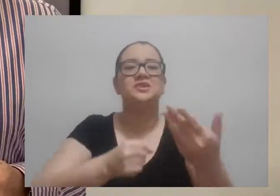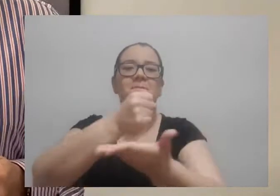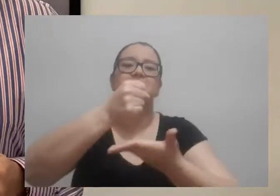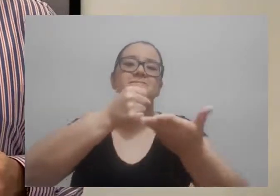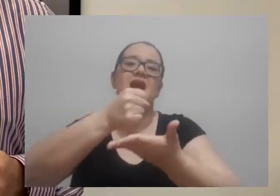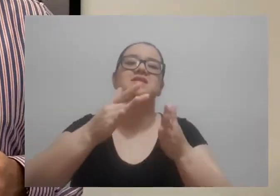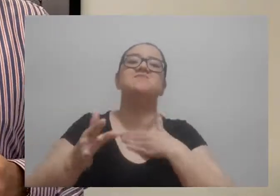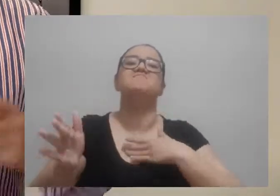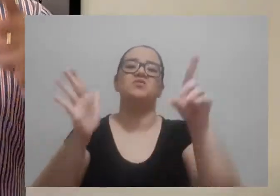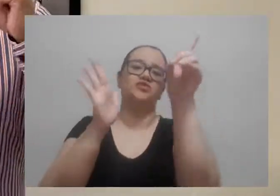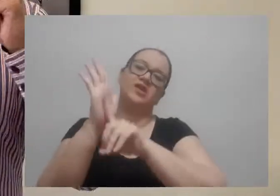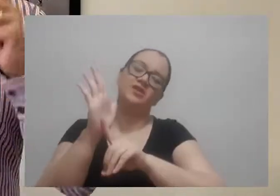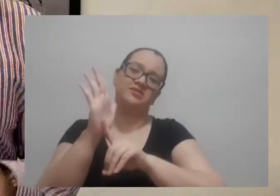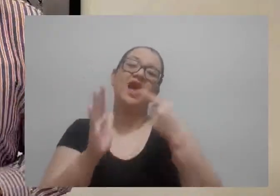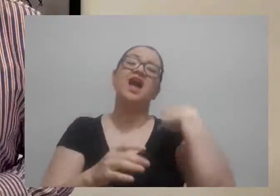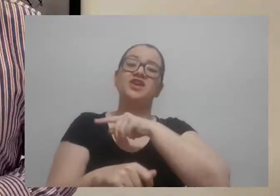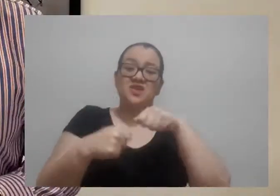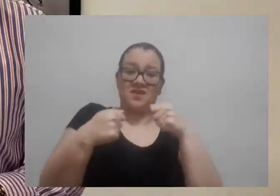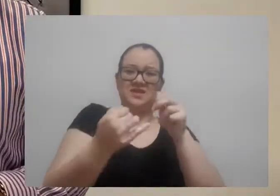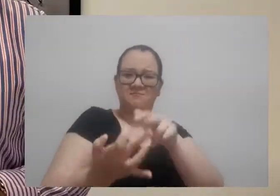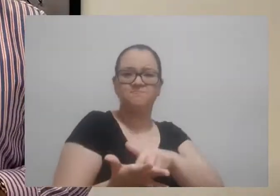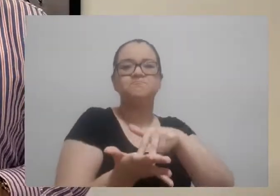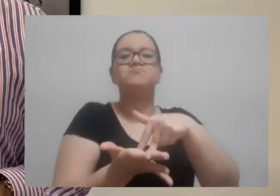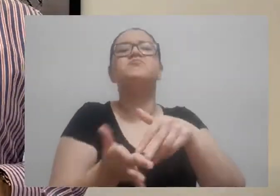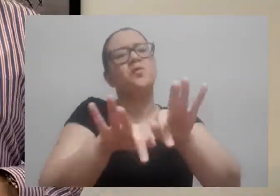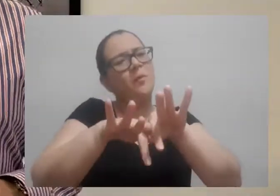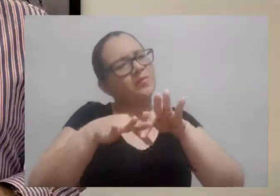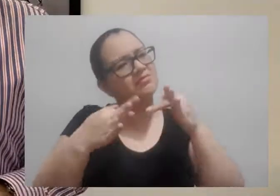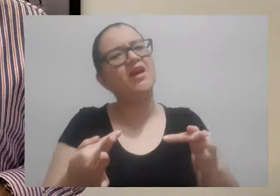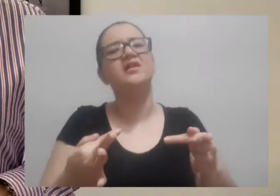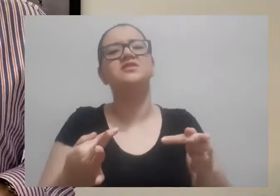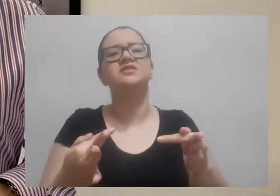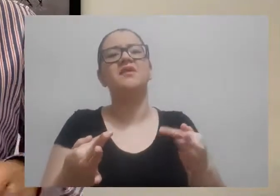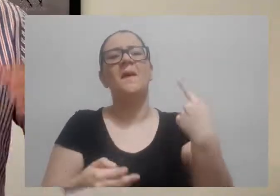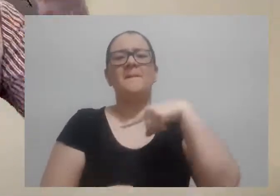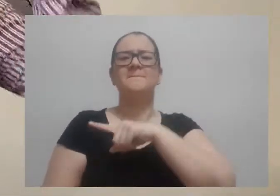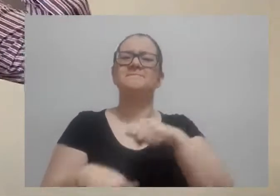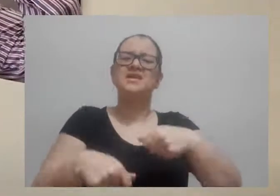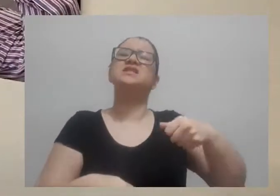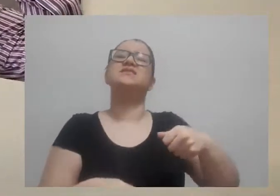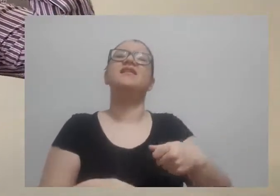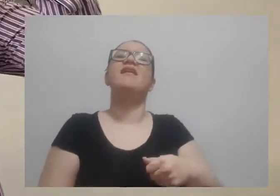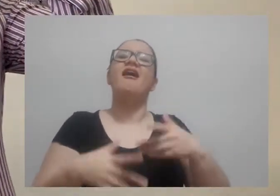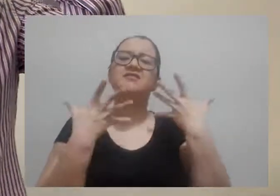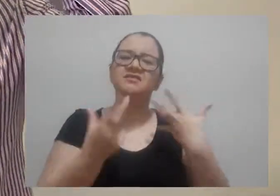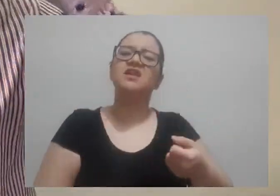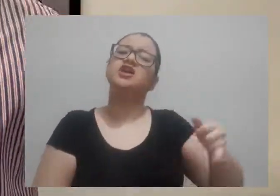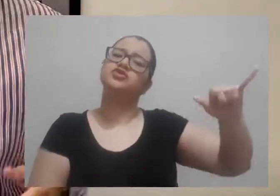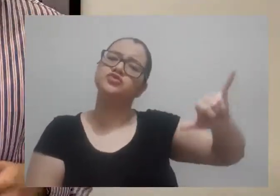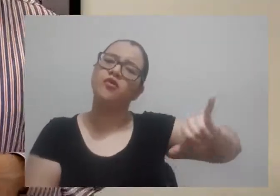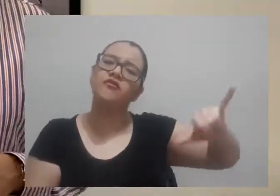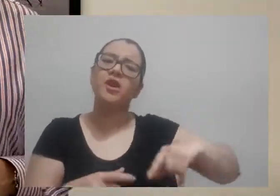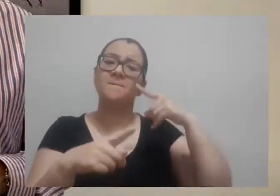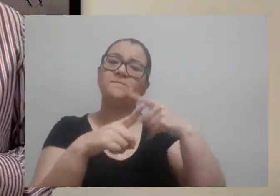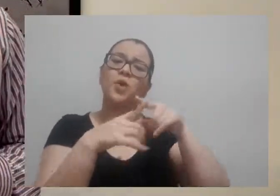humilde e esteja preparado para pagar o preço de imitar a Jesus. Essas 4 ilustrações, a gente pode